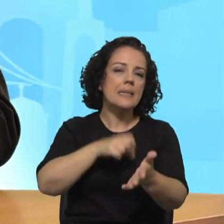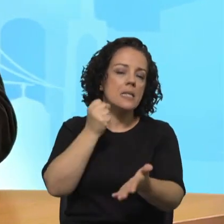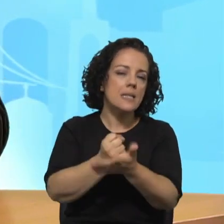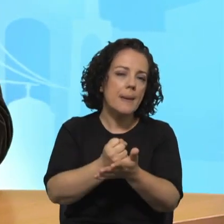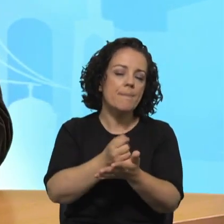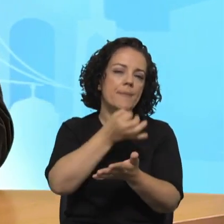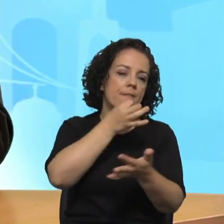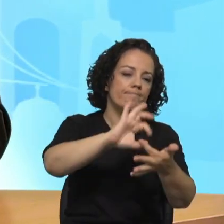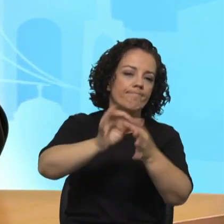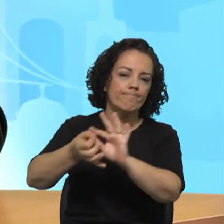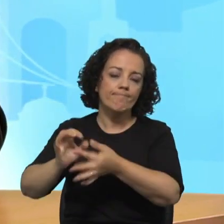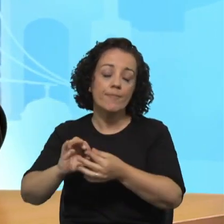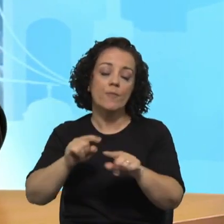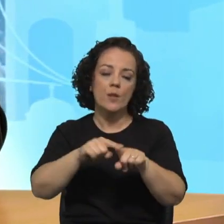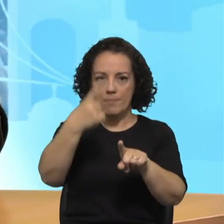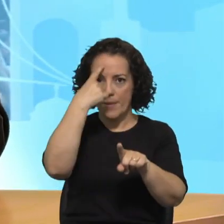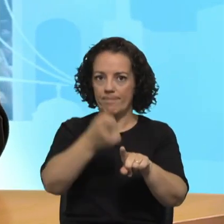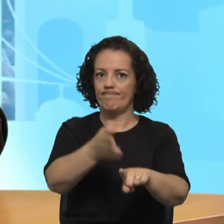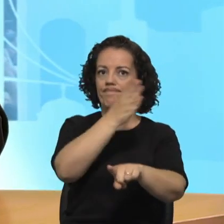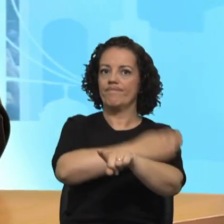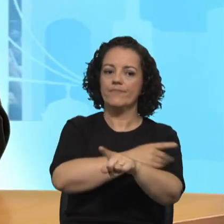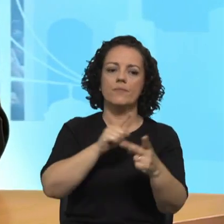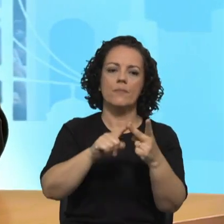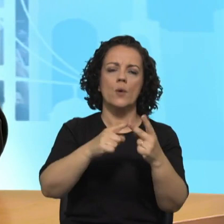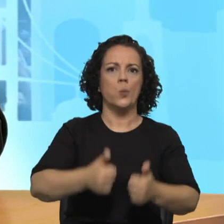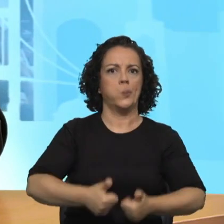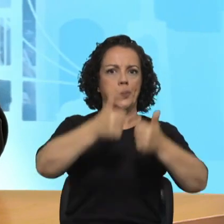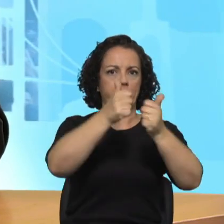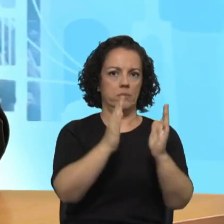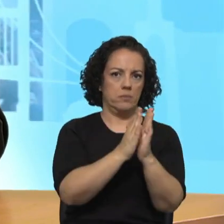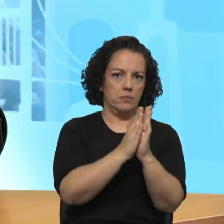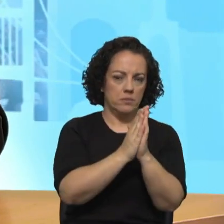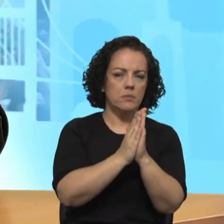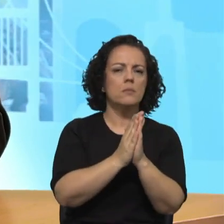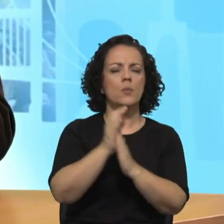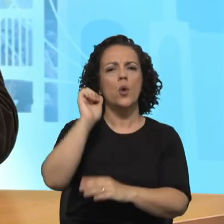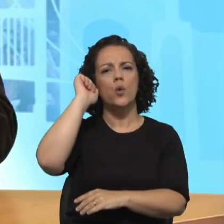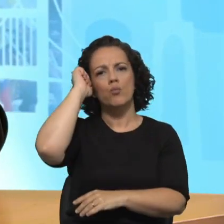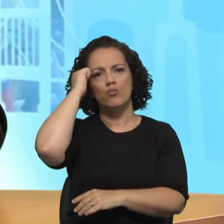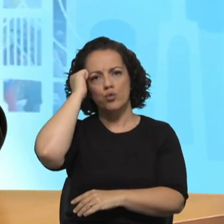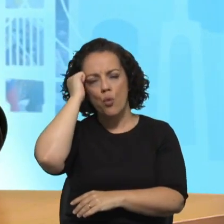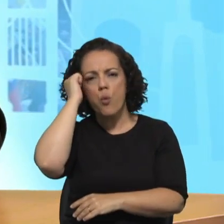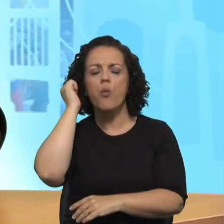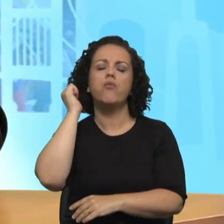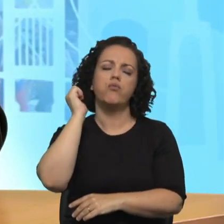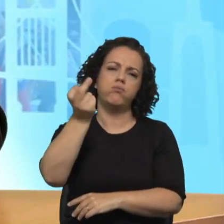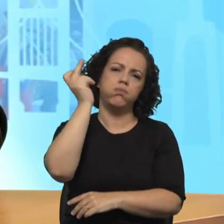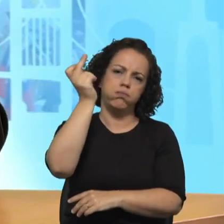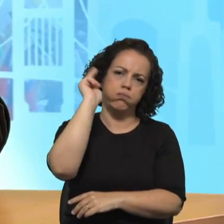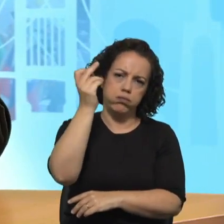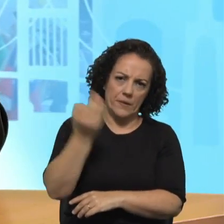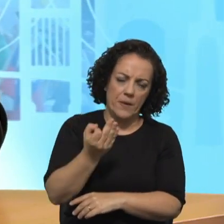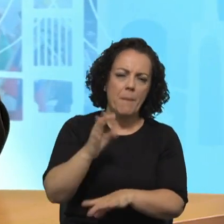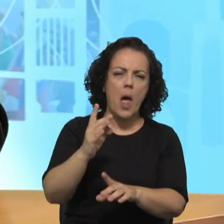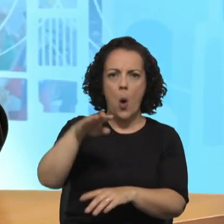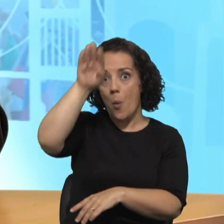questões. Questões que vêm de trás. A relação entre a Santa Sé e Moscovo é uma questão antiga. O Papa, há um